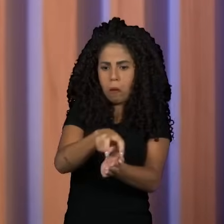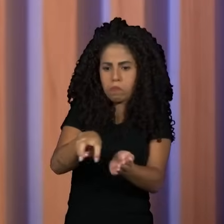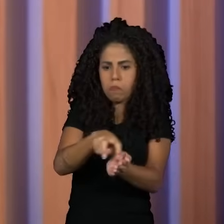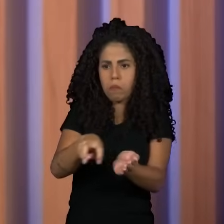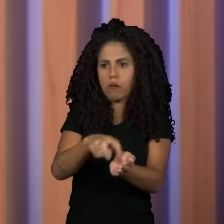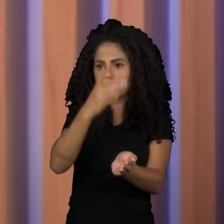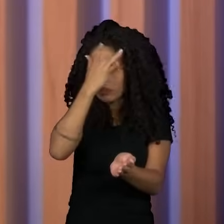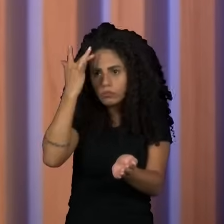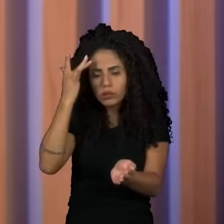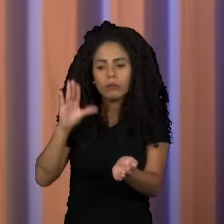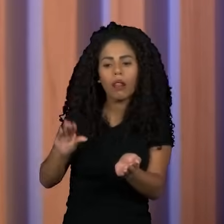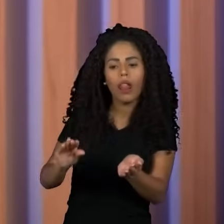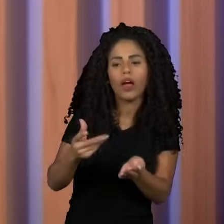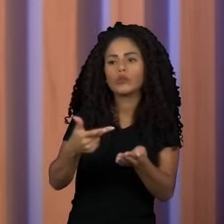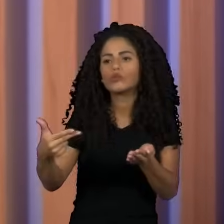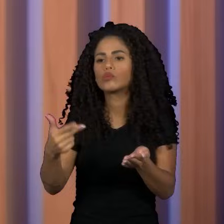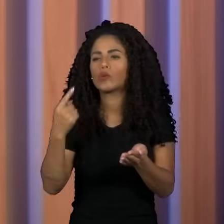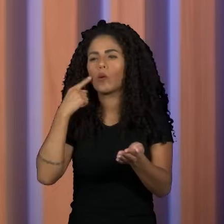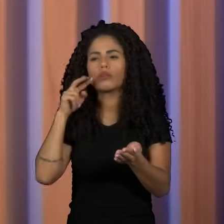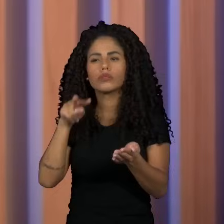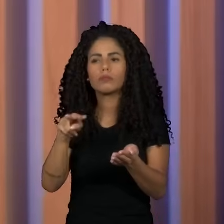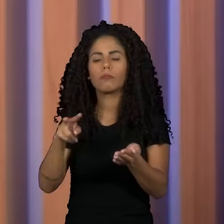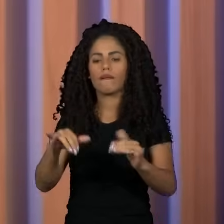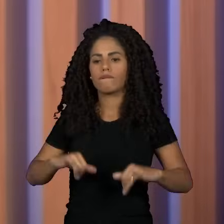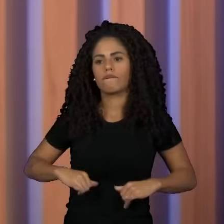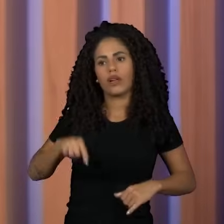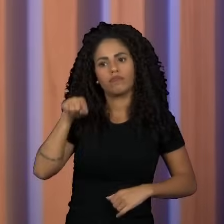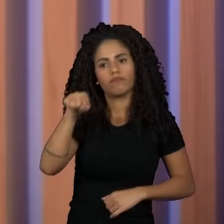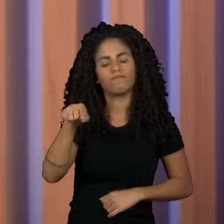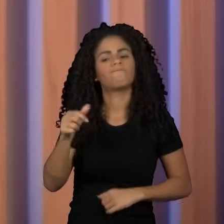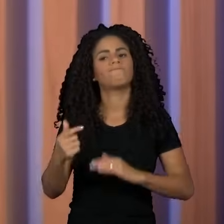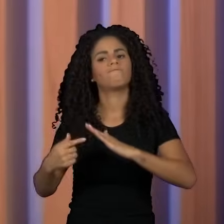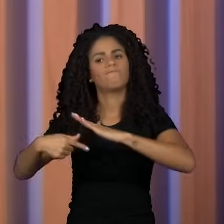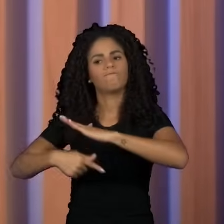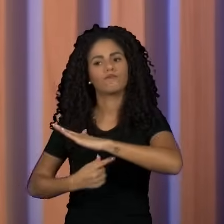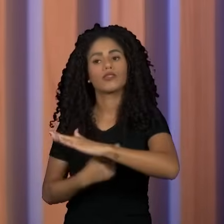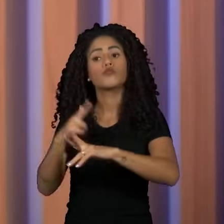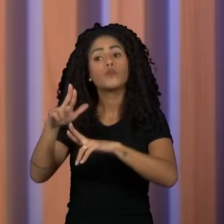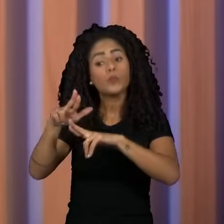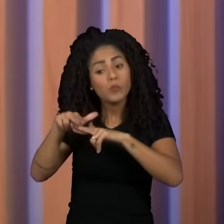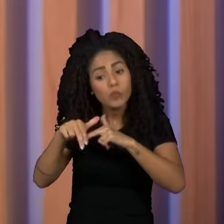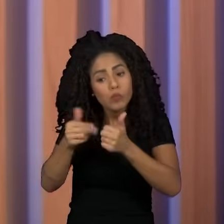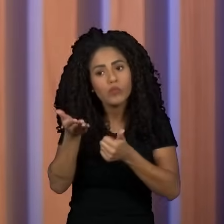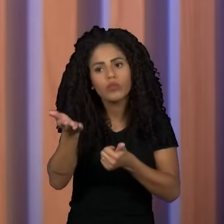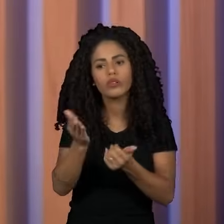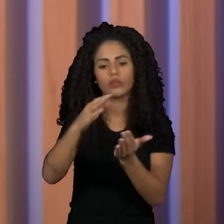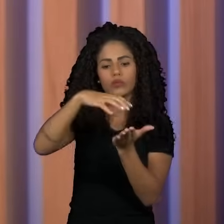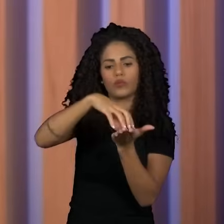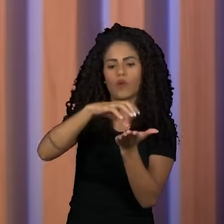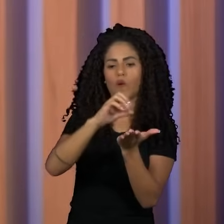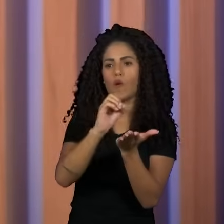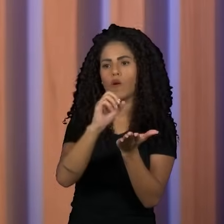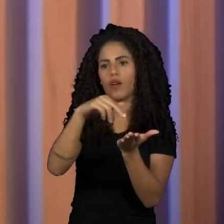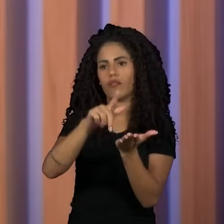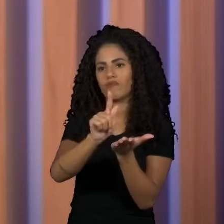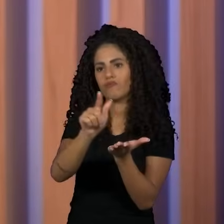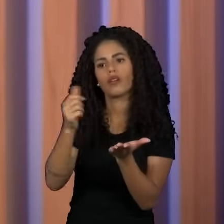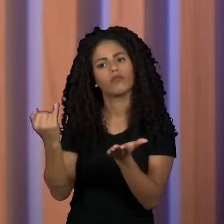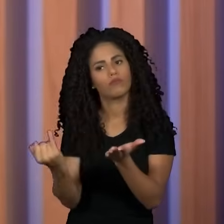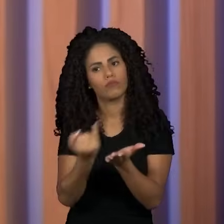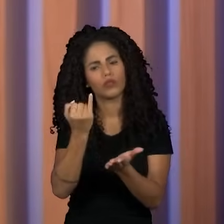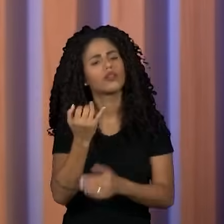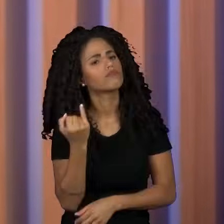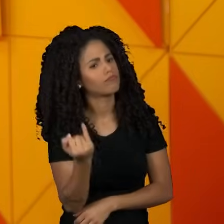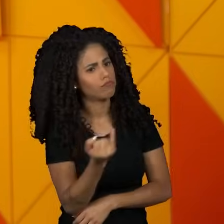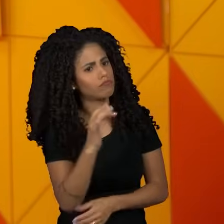o comportamento, o dia a dia desses animais. Sim. E por isso que esses projetos de conservação são tão importantes. São importantes. Né?